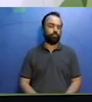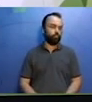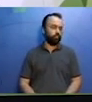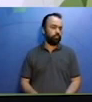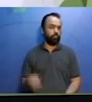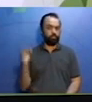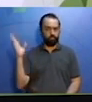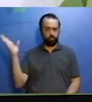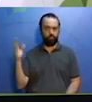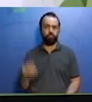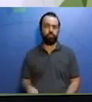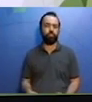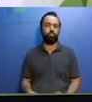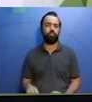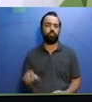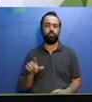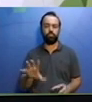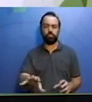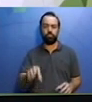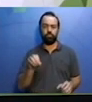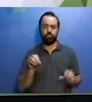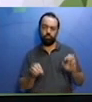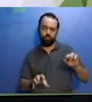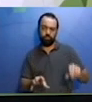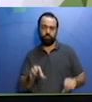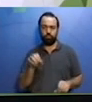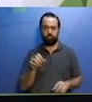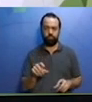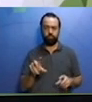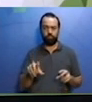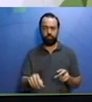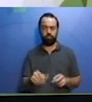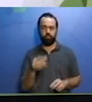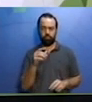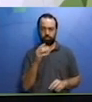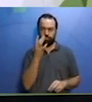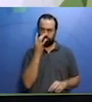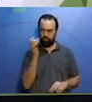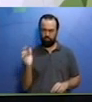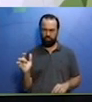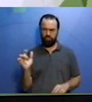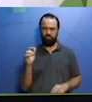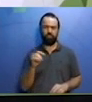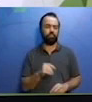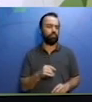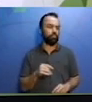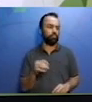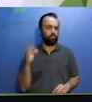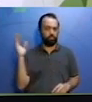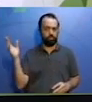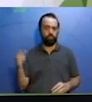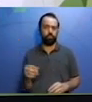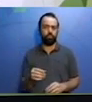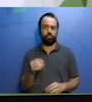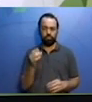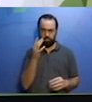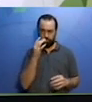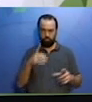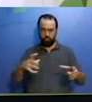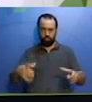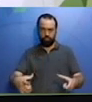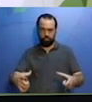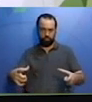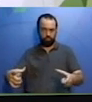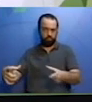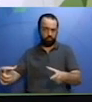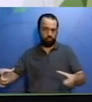Nessa imagem, nós temos a catação sendo feita na triagem do lixo. Aqui nós temos a imagem do lixão, onde as